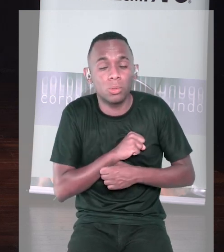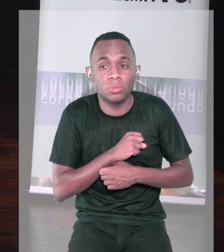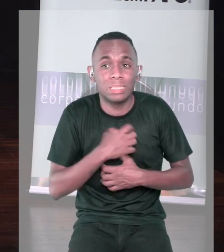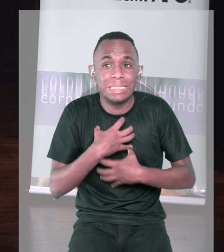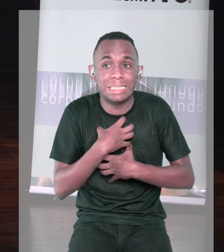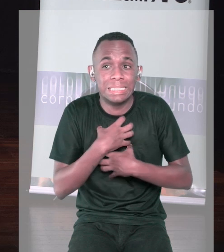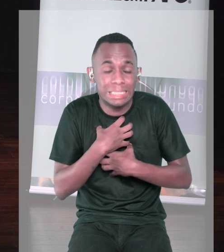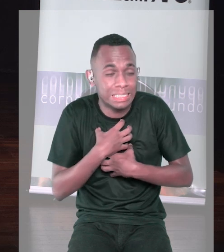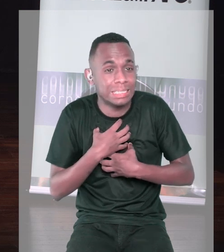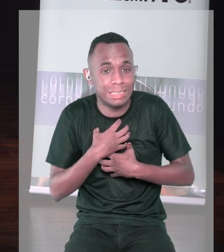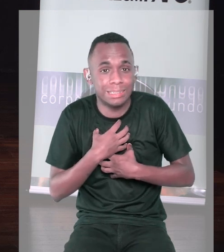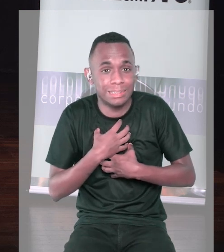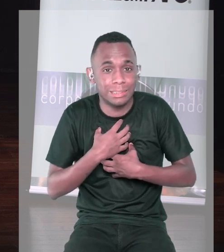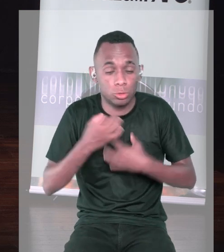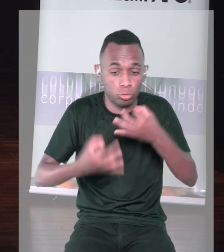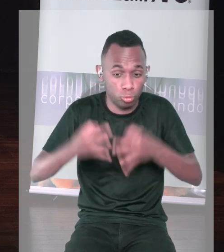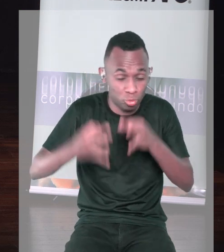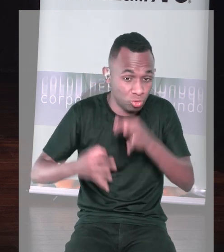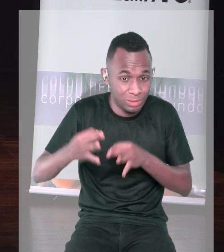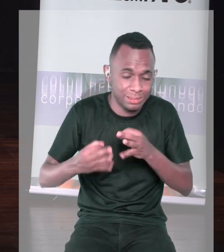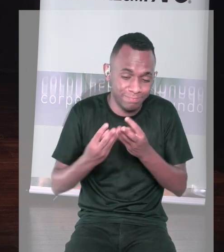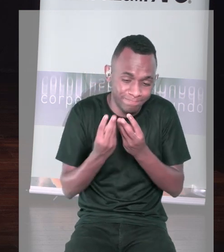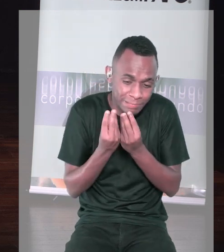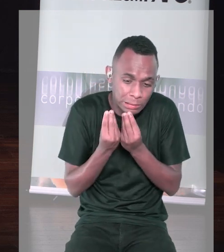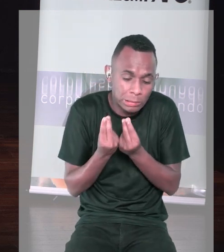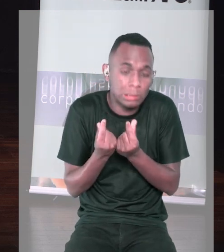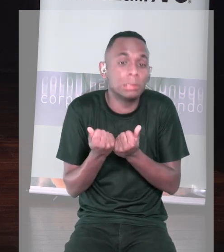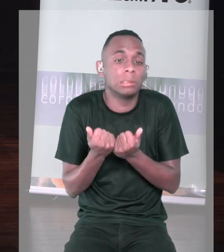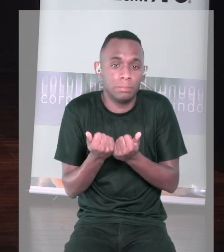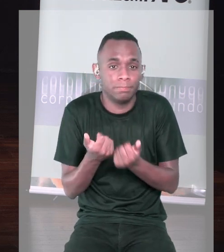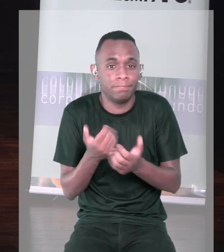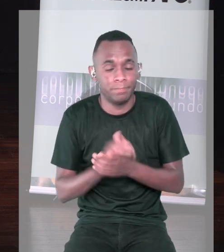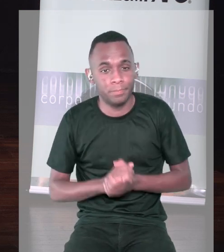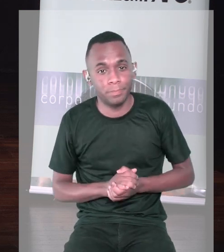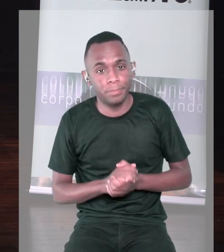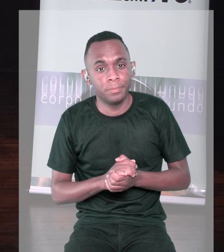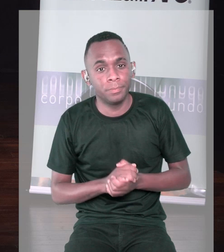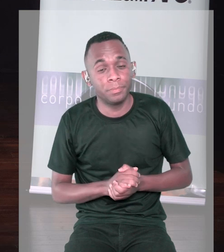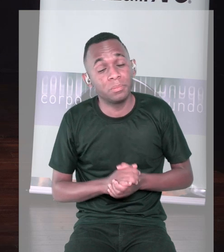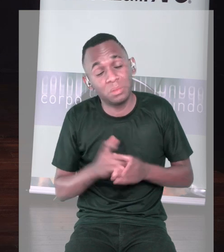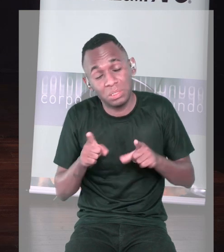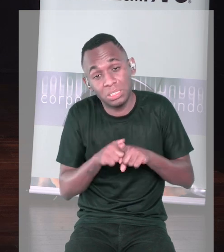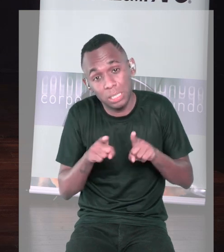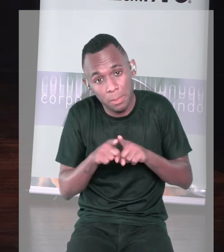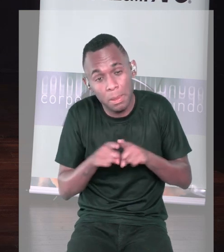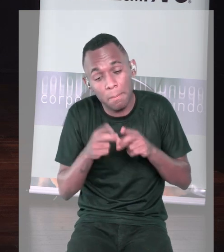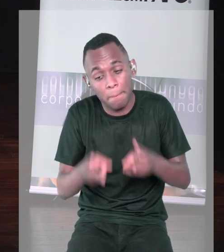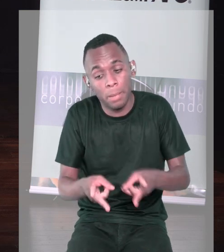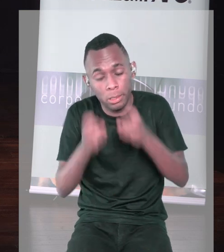amor ofende os cálculos de justiça da sociedade ordinária e normatizadora.